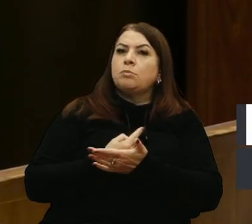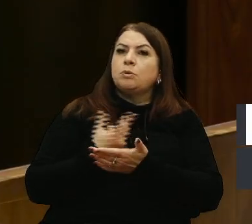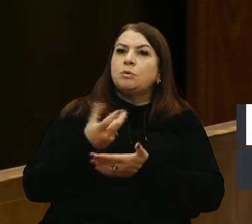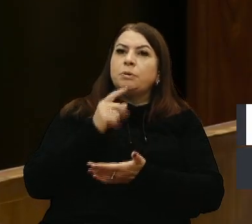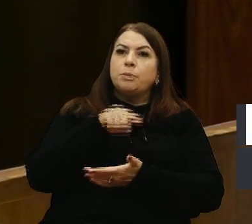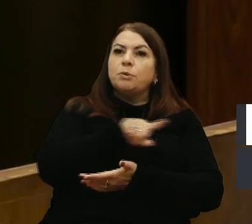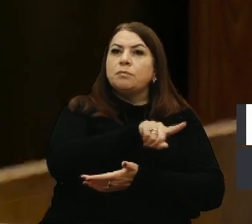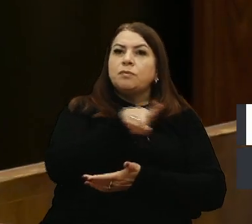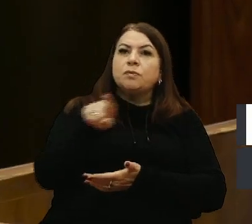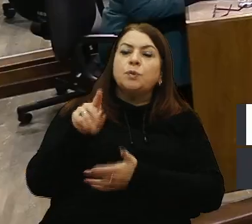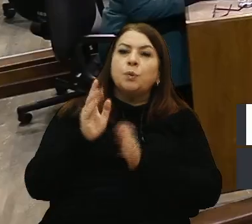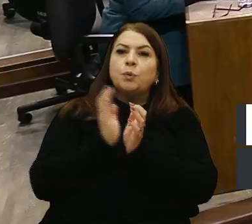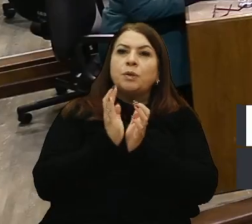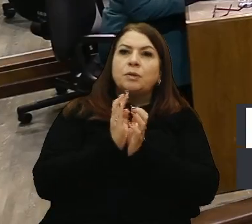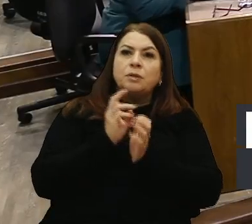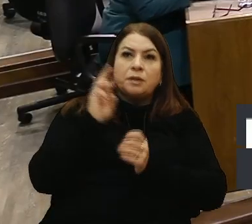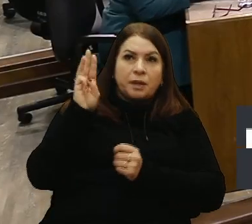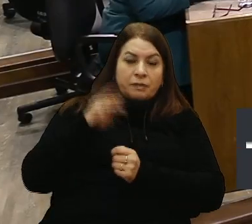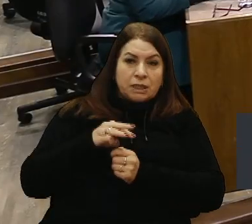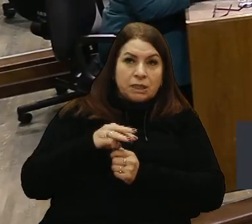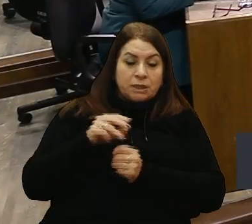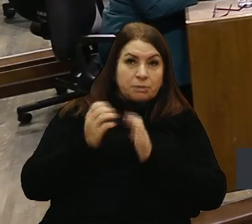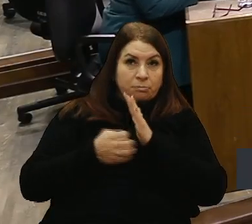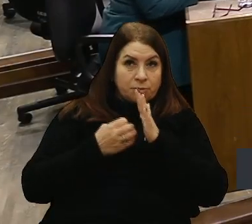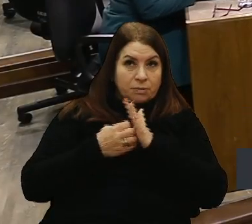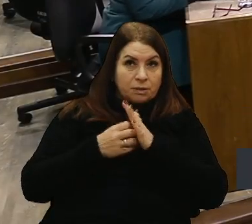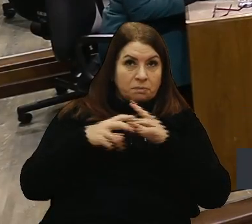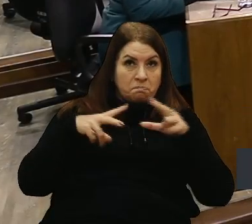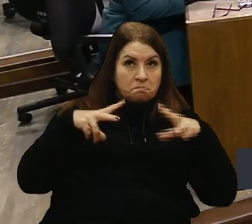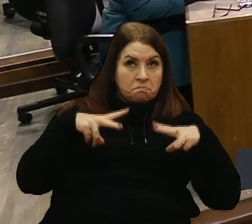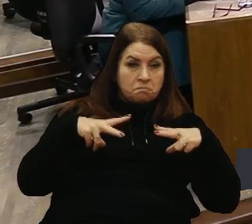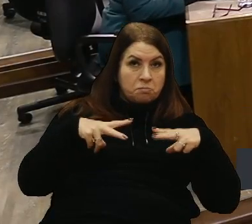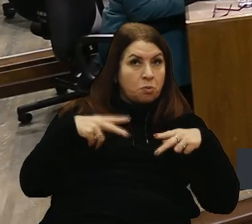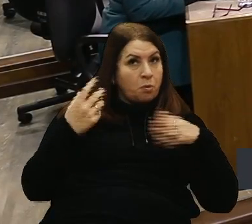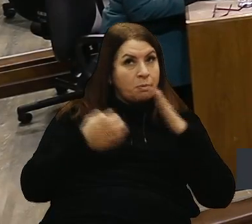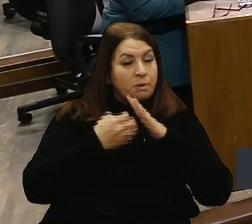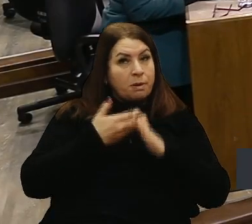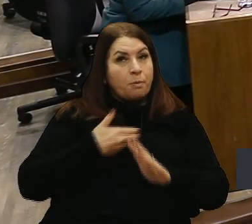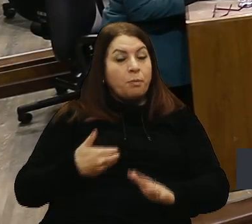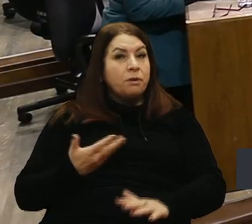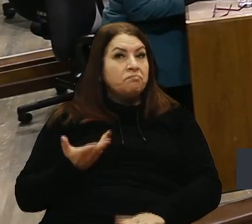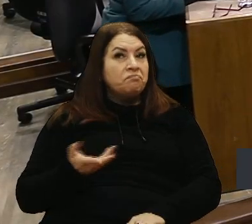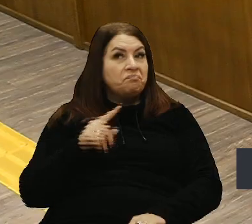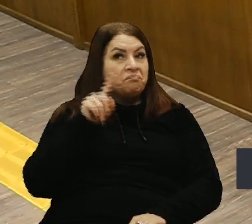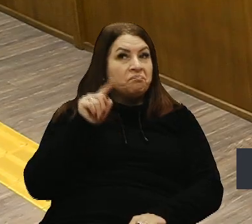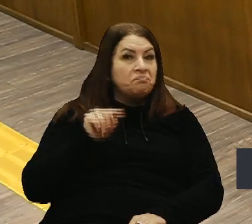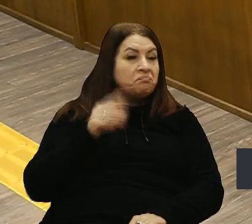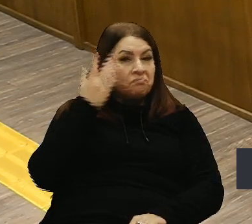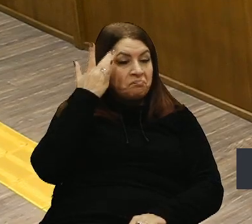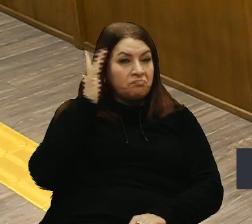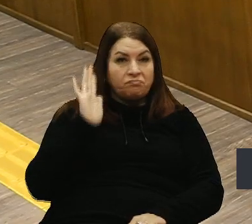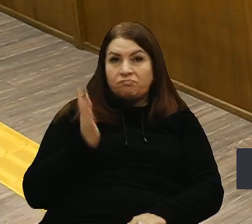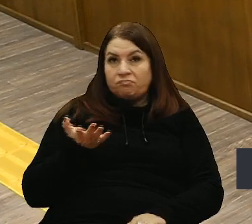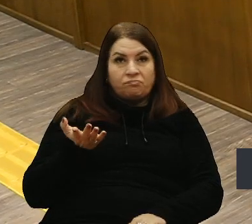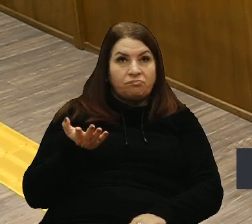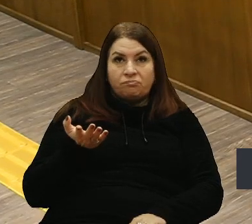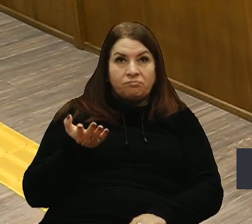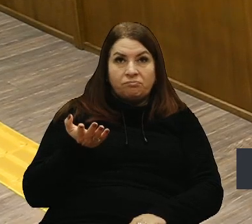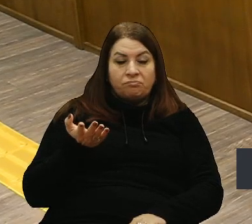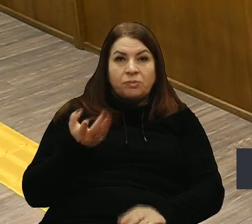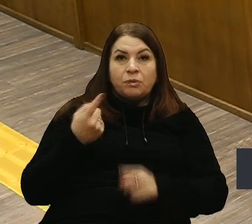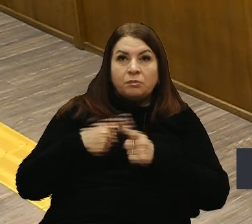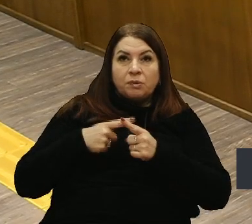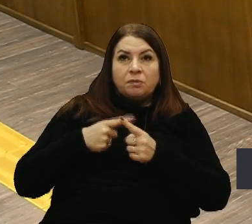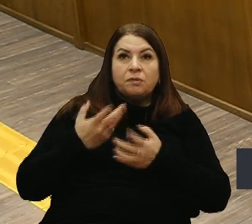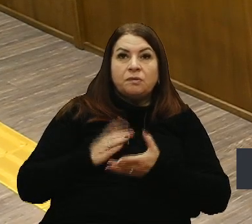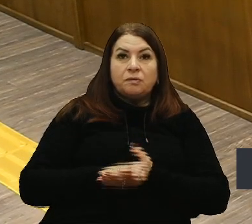perguntar para vocês, colegas, a Visat é uma empresa privada ou uma empresa pública? Eu não sei. Por